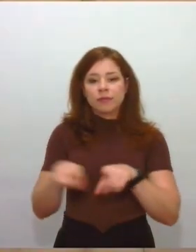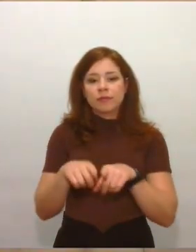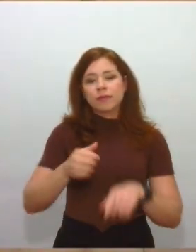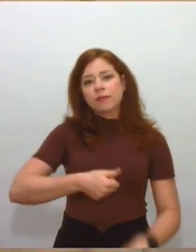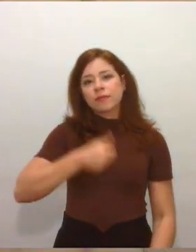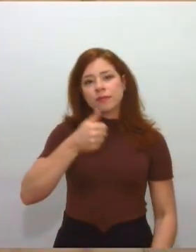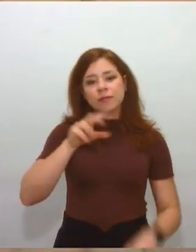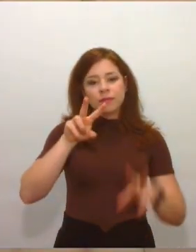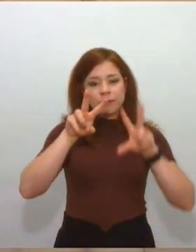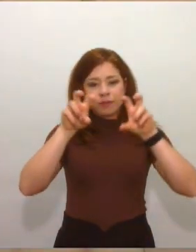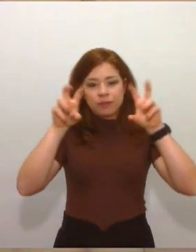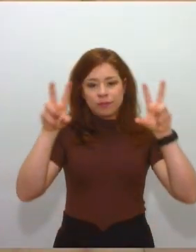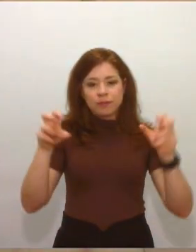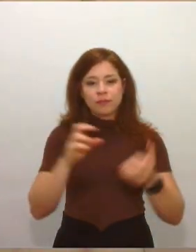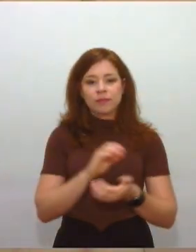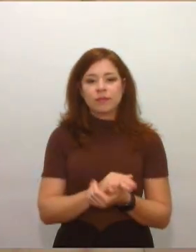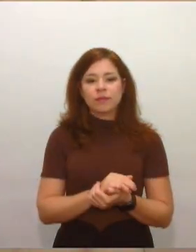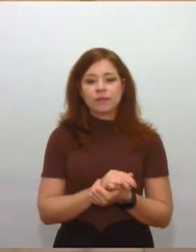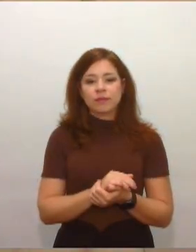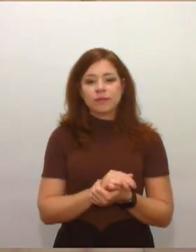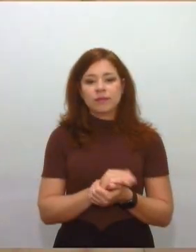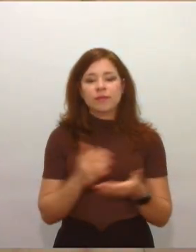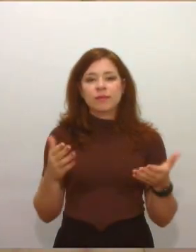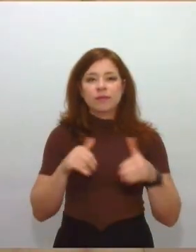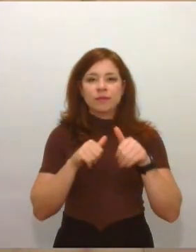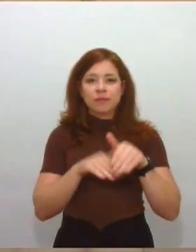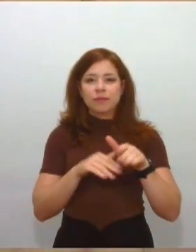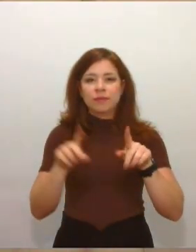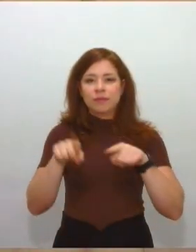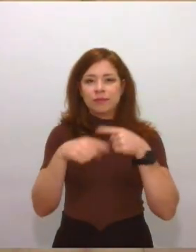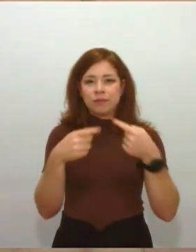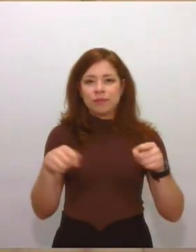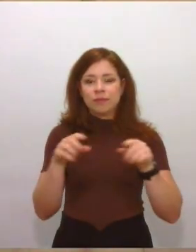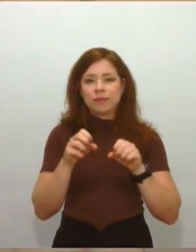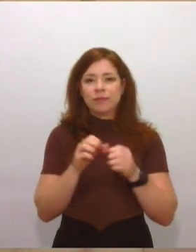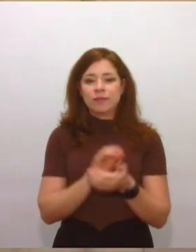de fanfarra do Estado. Muito obrigado à TV Alese pelo espaço e uma ótima noite.